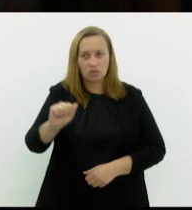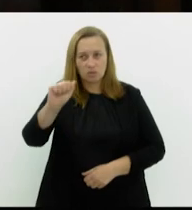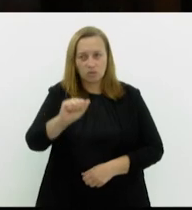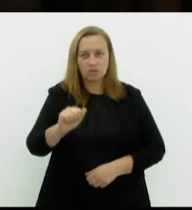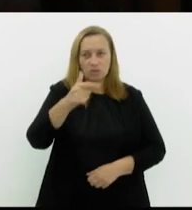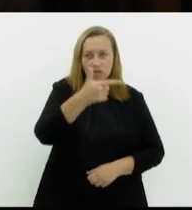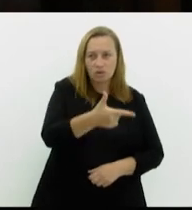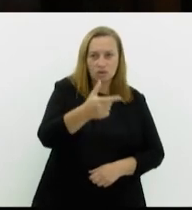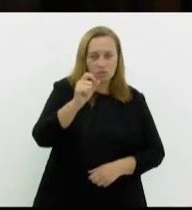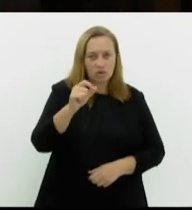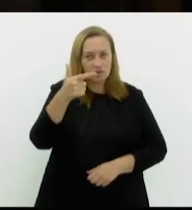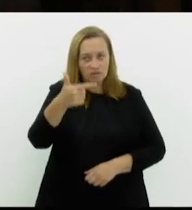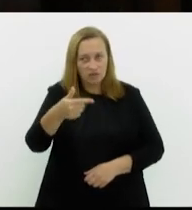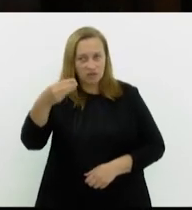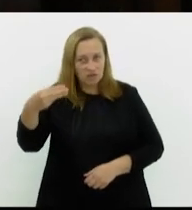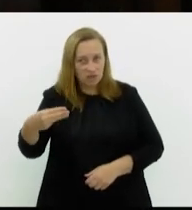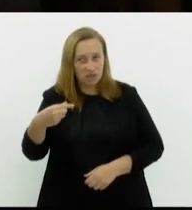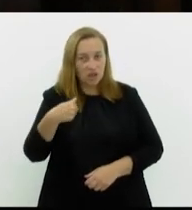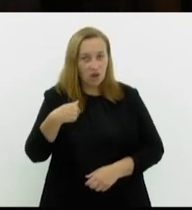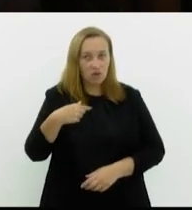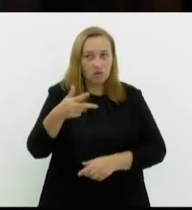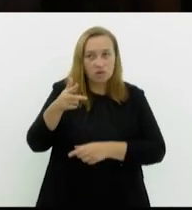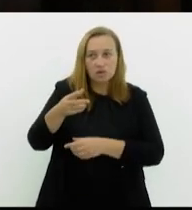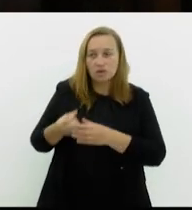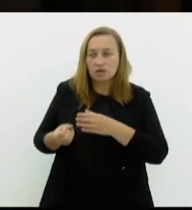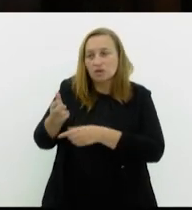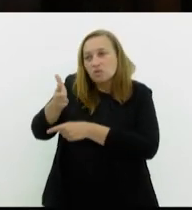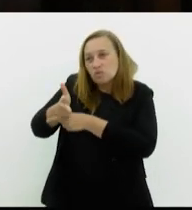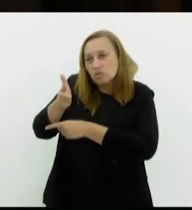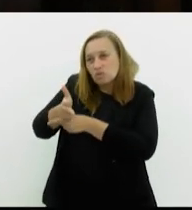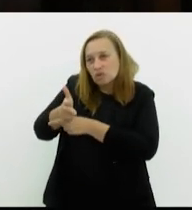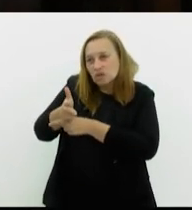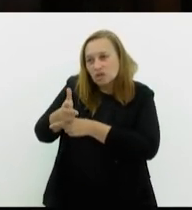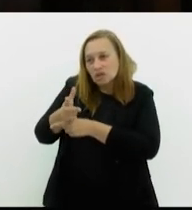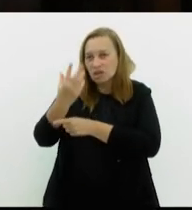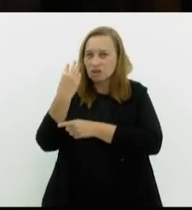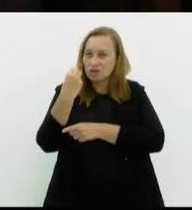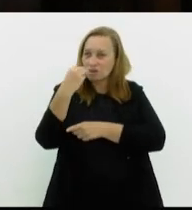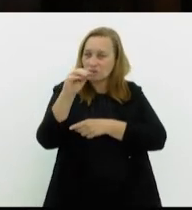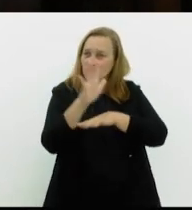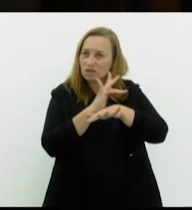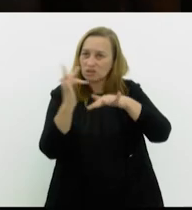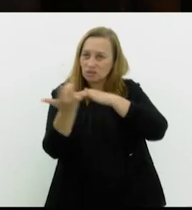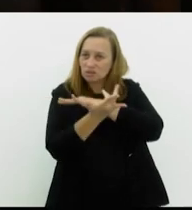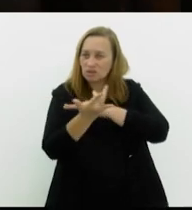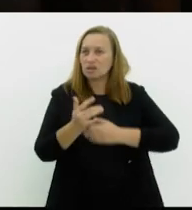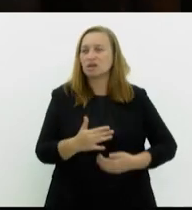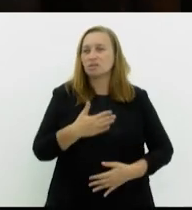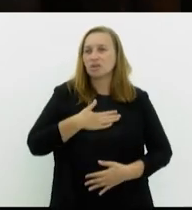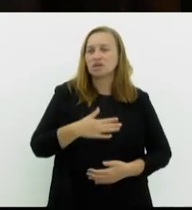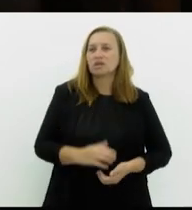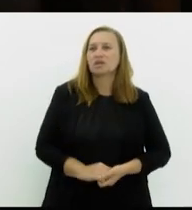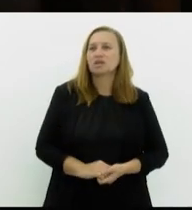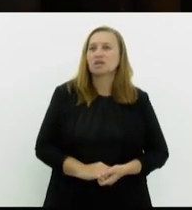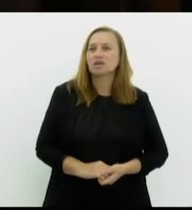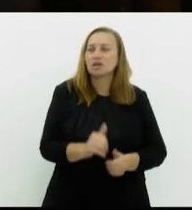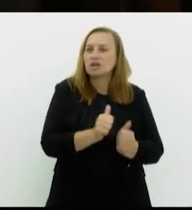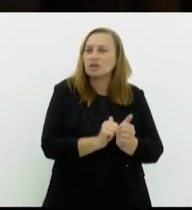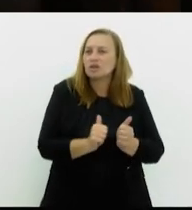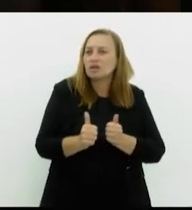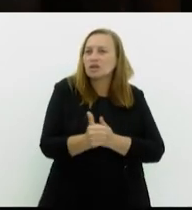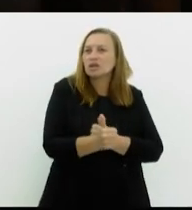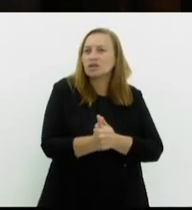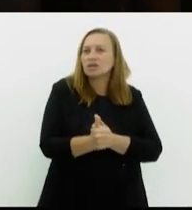28/8/2023, eu fiz um vídeo que está nas minhas redes sociais em frente